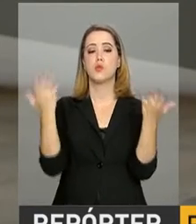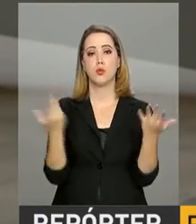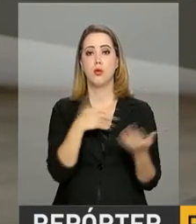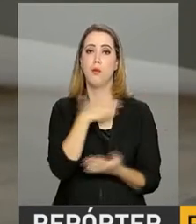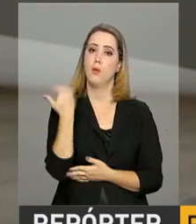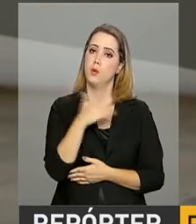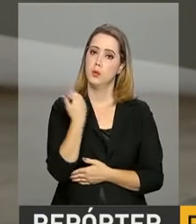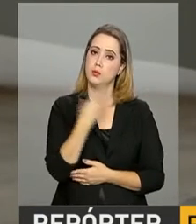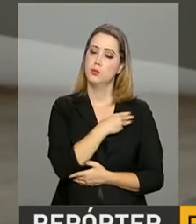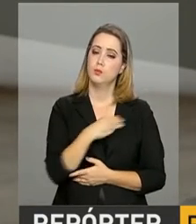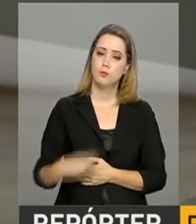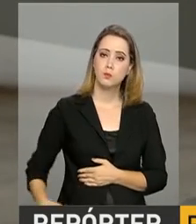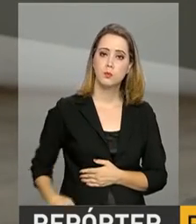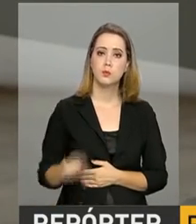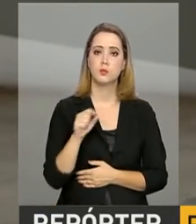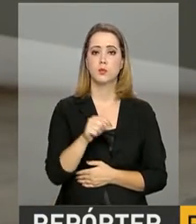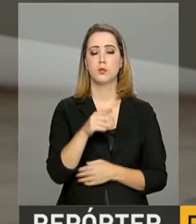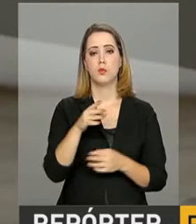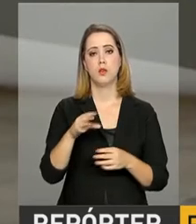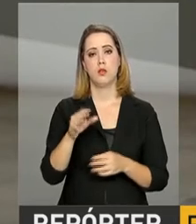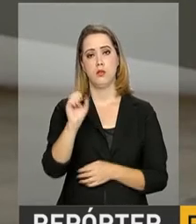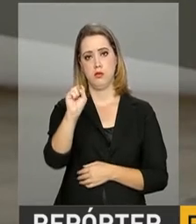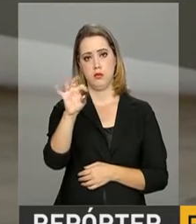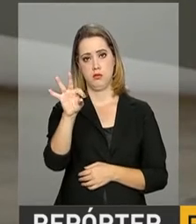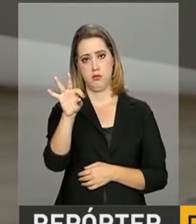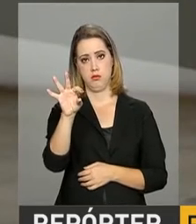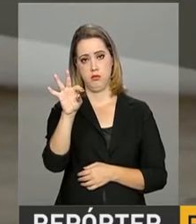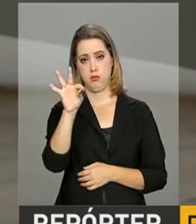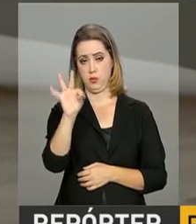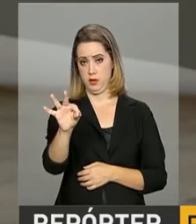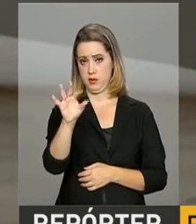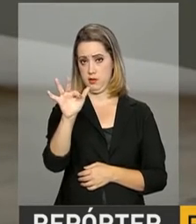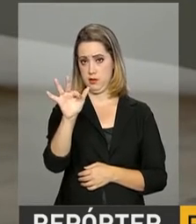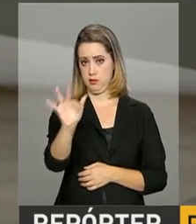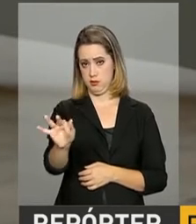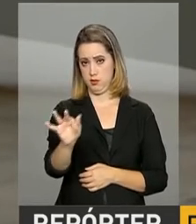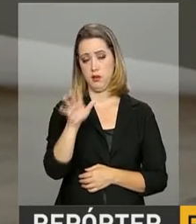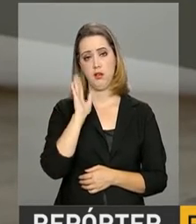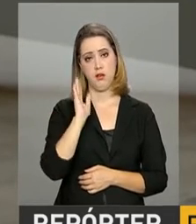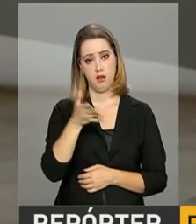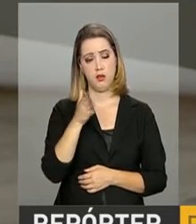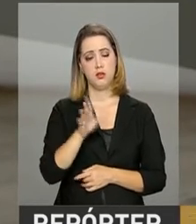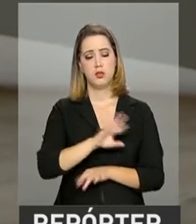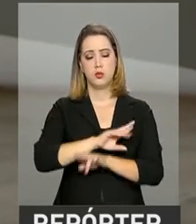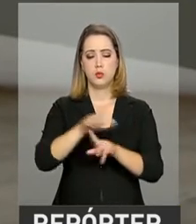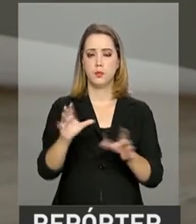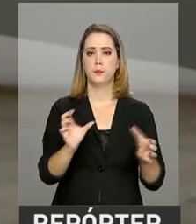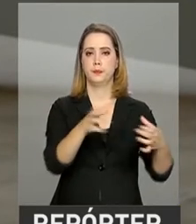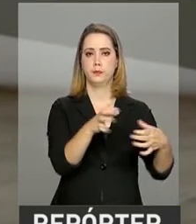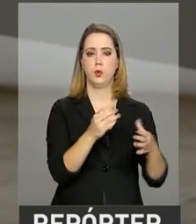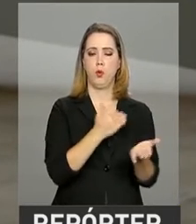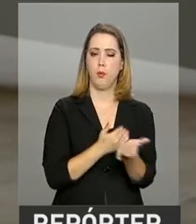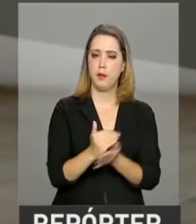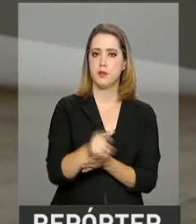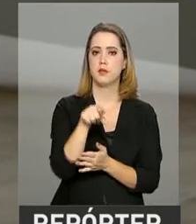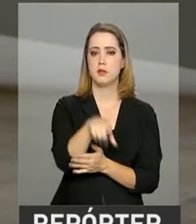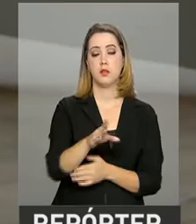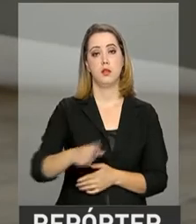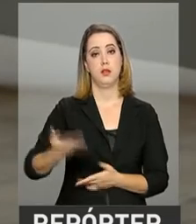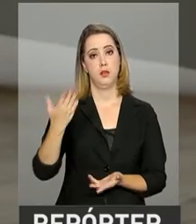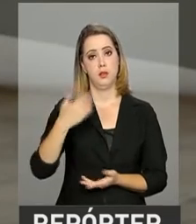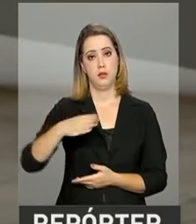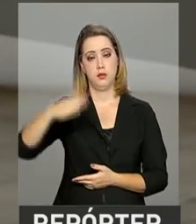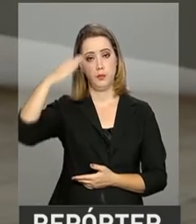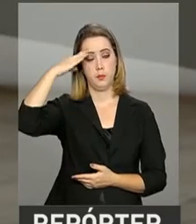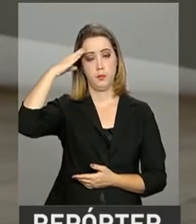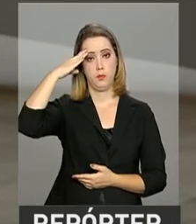do ministro Teori Zavascki do Supremo Tribunal Federal, órgãos federais tomaram uma série de iniciativas. A Aeronáutica e a